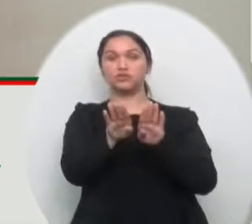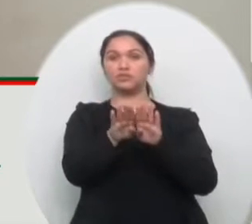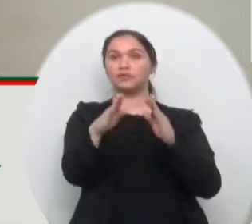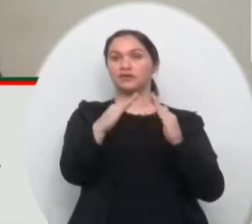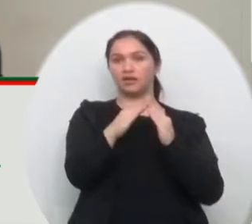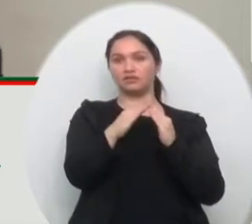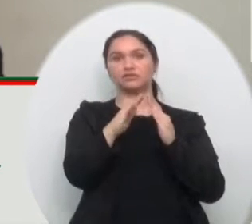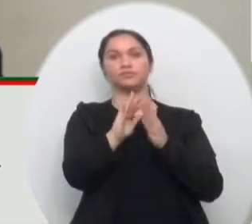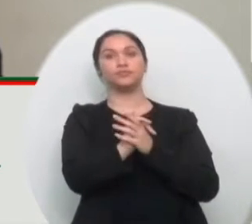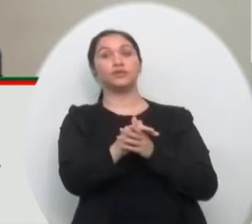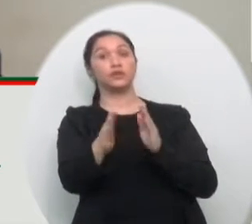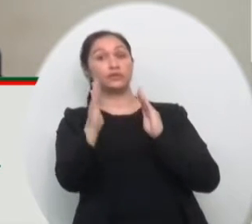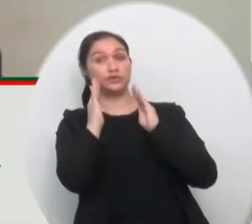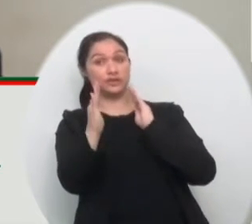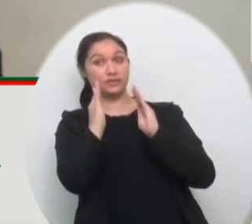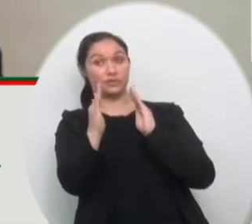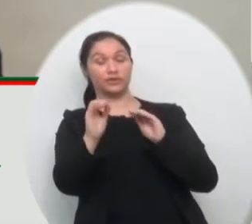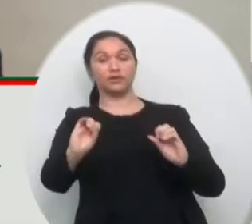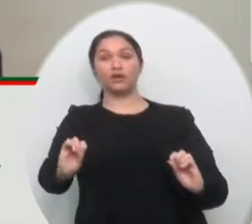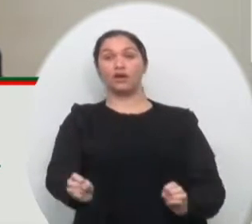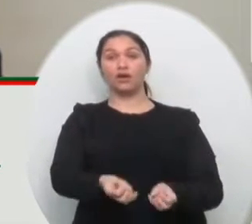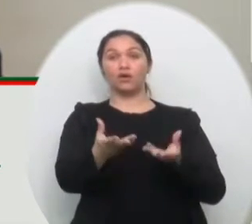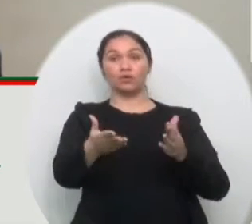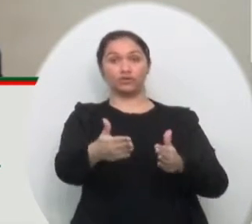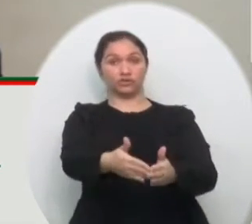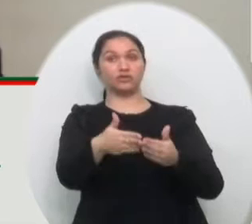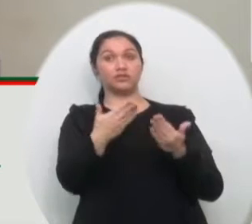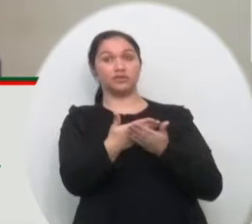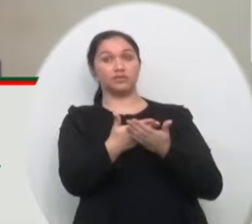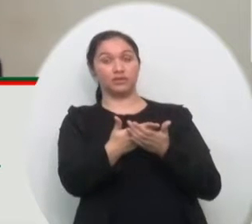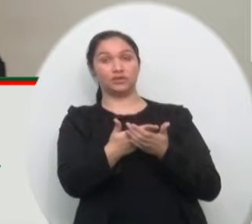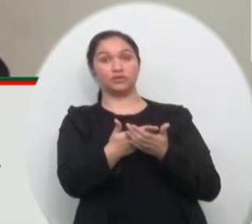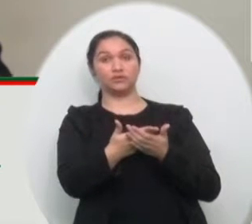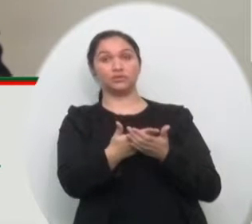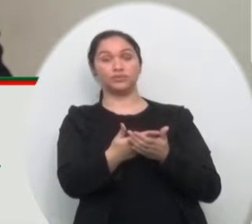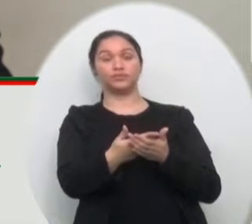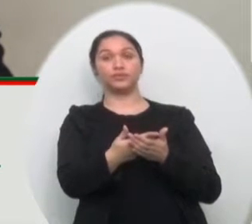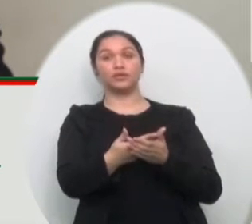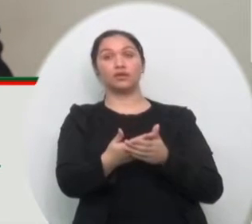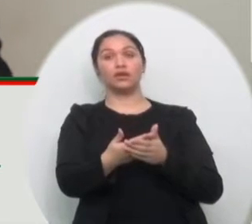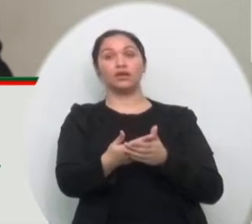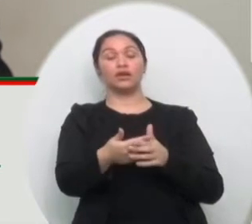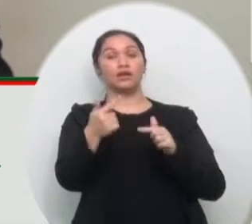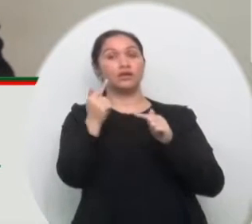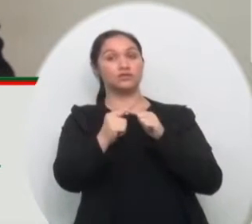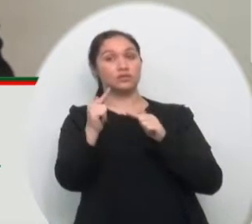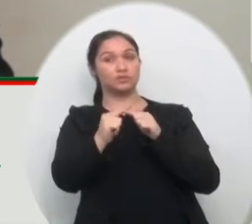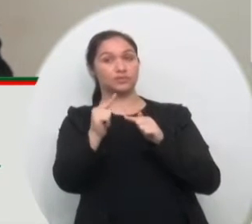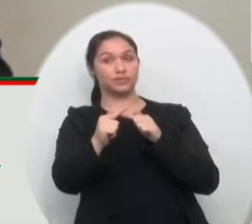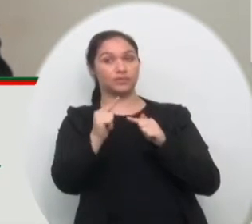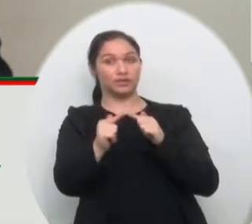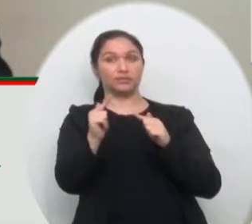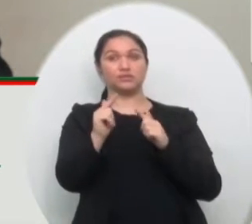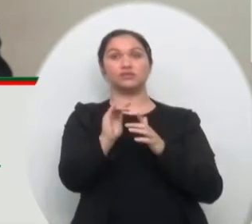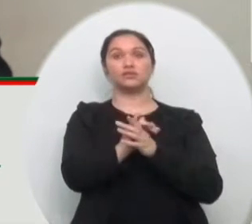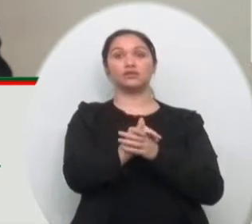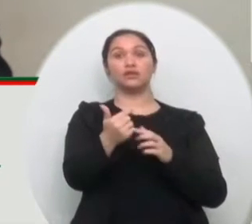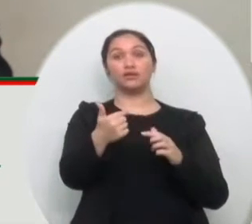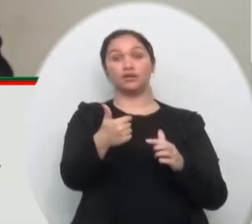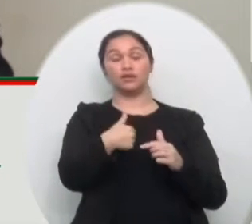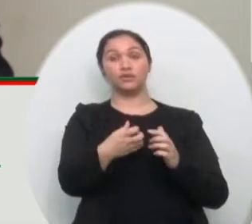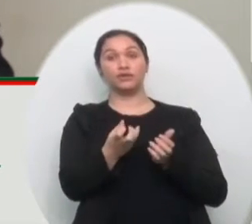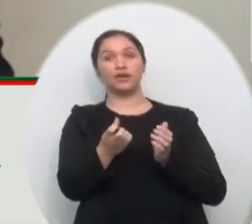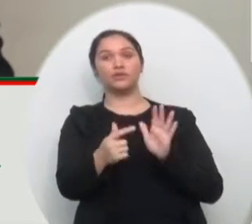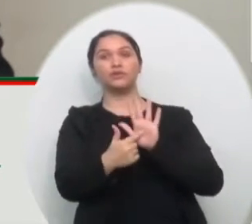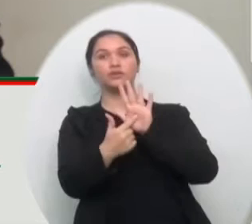Facebook. Esse requerimento ele vem de encontro a muitos problemas, até eu peço para que eu coloque as fotos